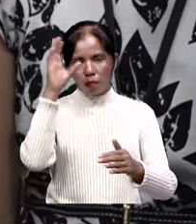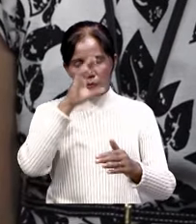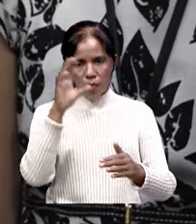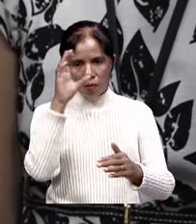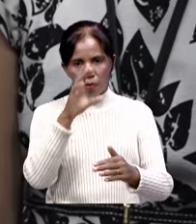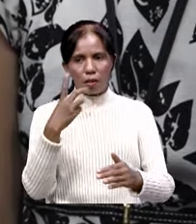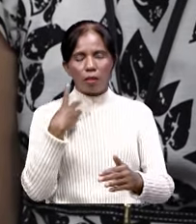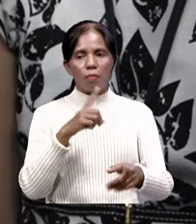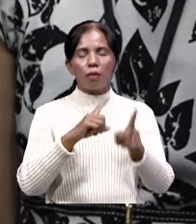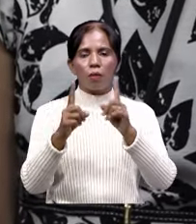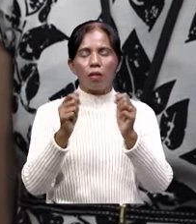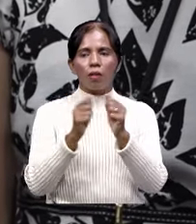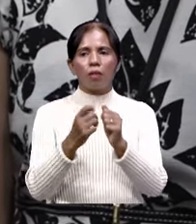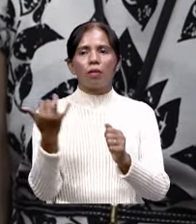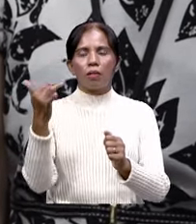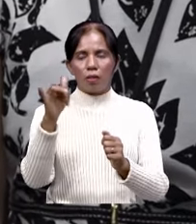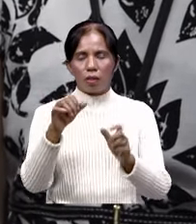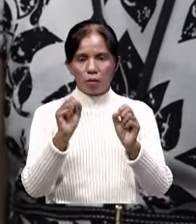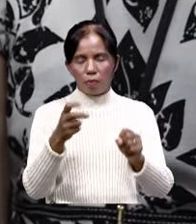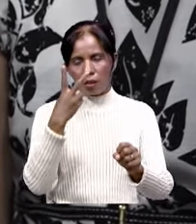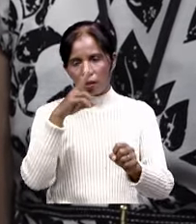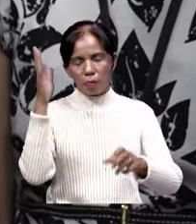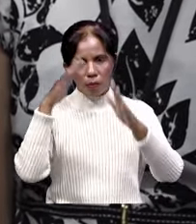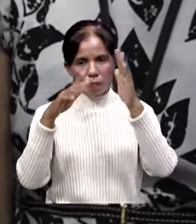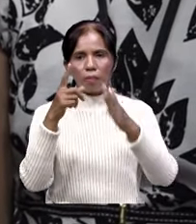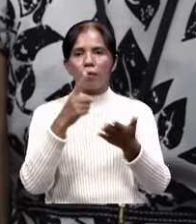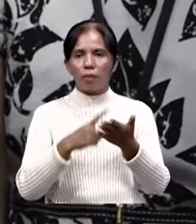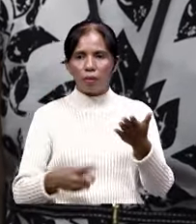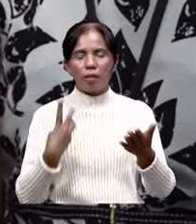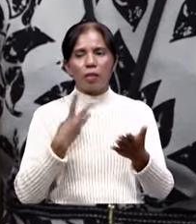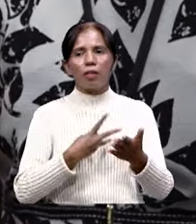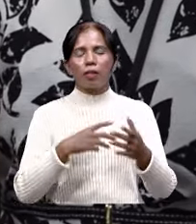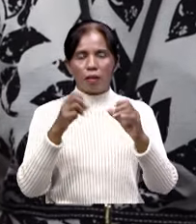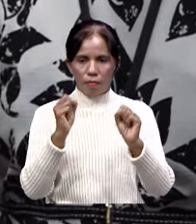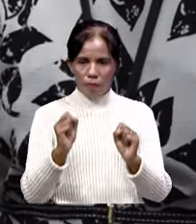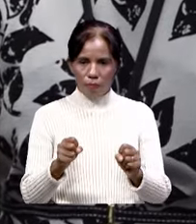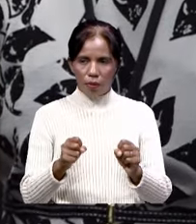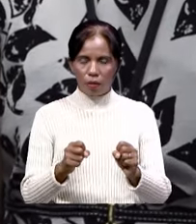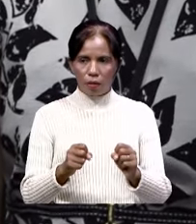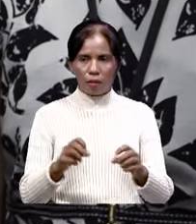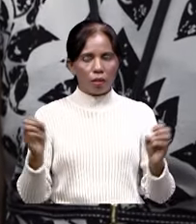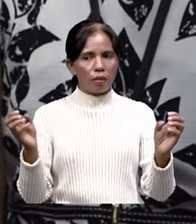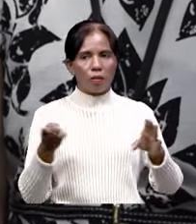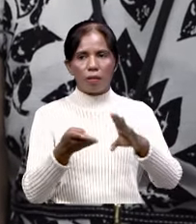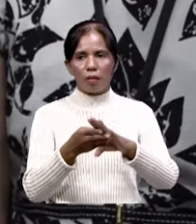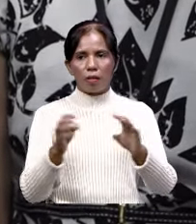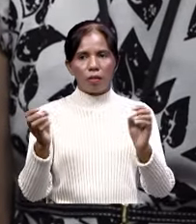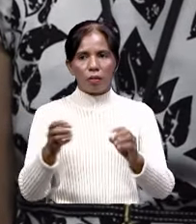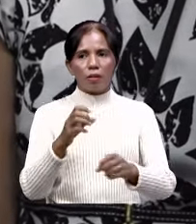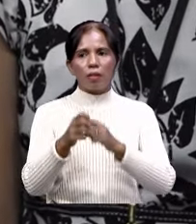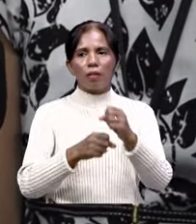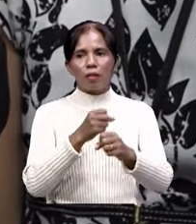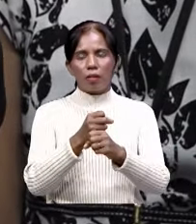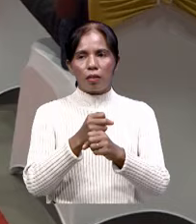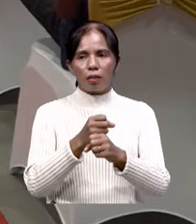ami se kwali osir ami prare se ne problema sa ida ita bele la ye bank ni la lua to 20 anos oban ne be